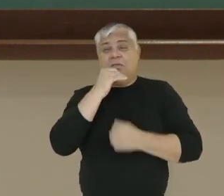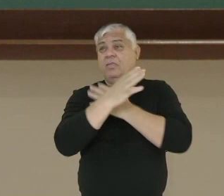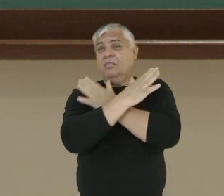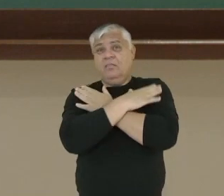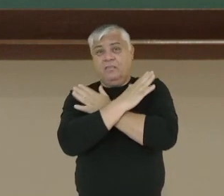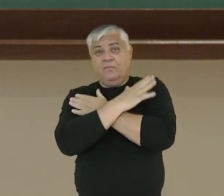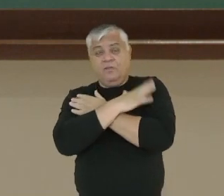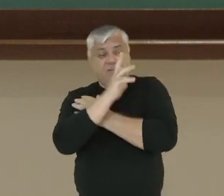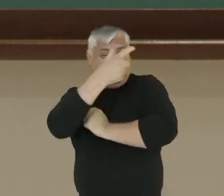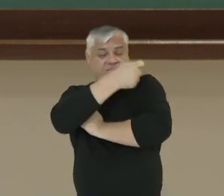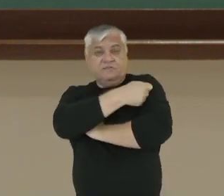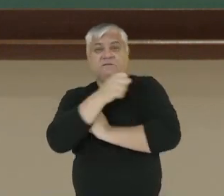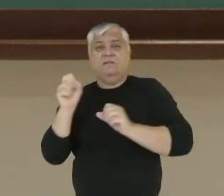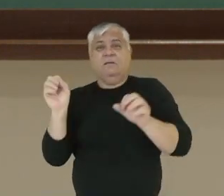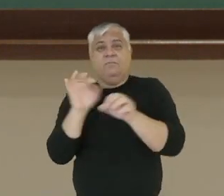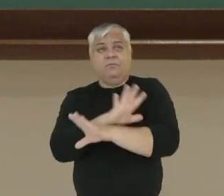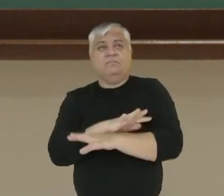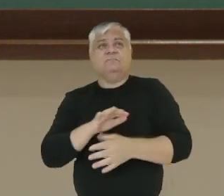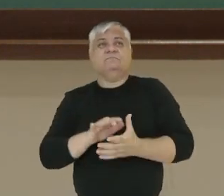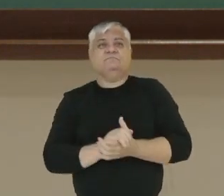o problema do desemprego.